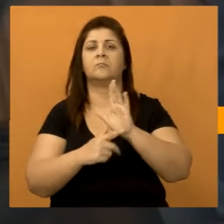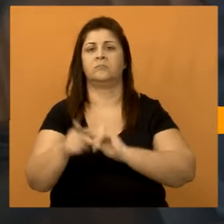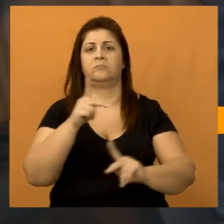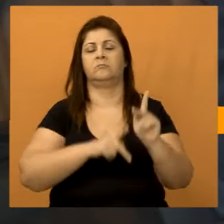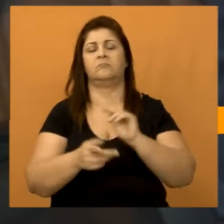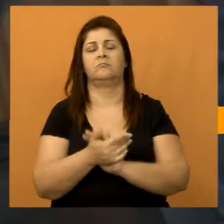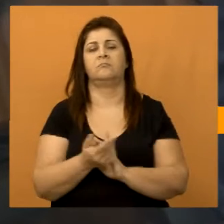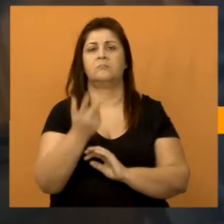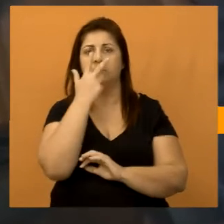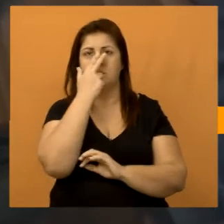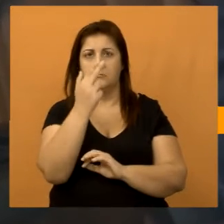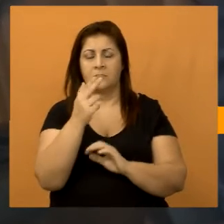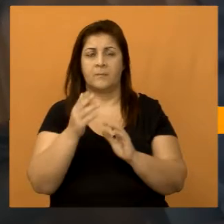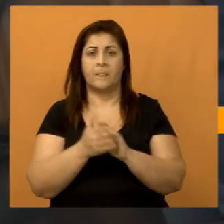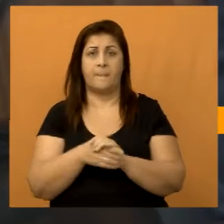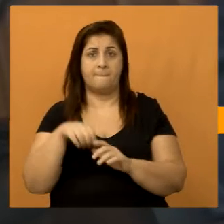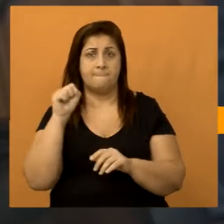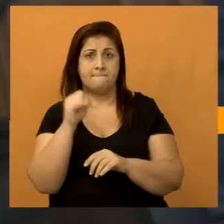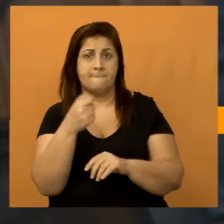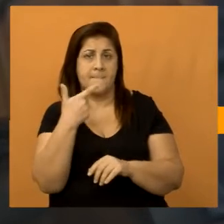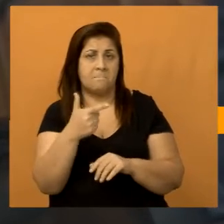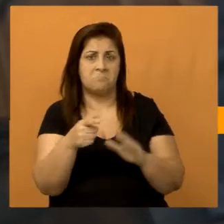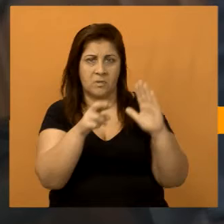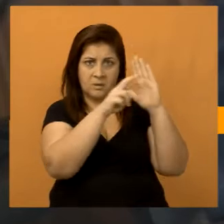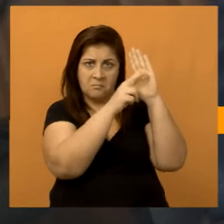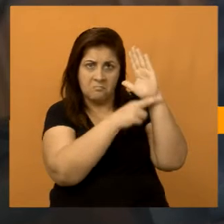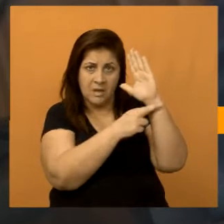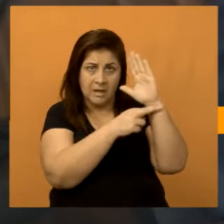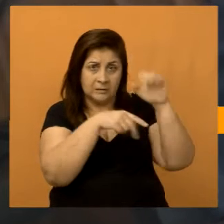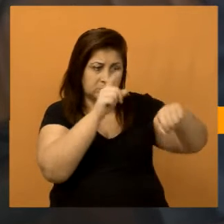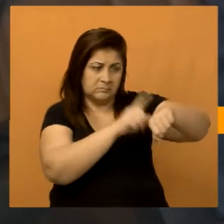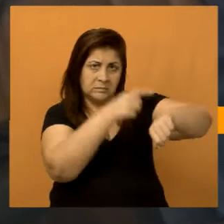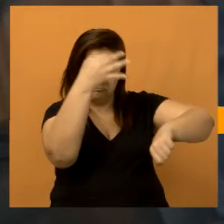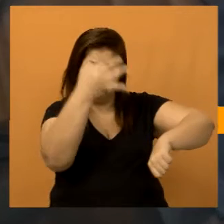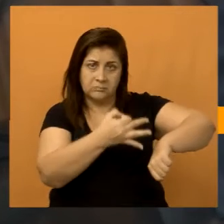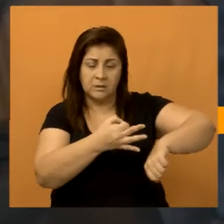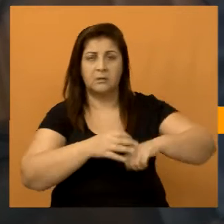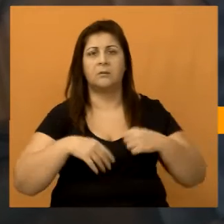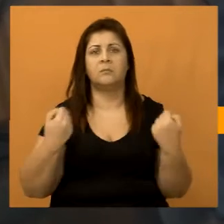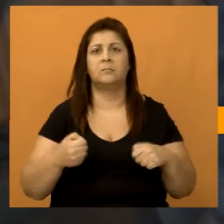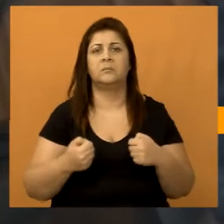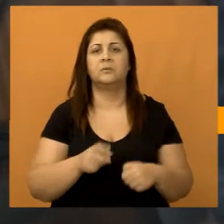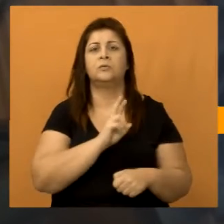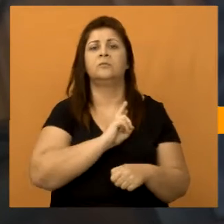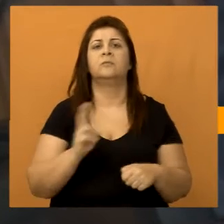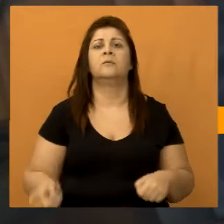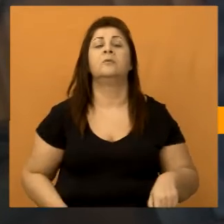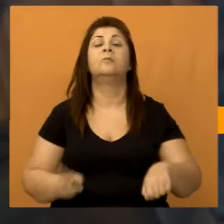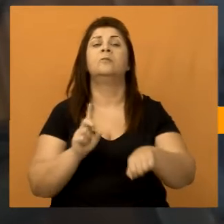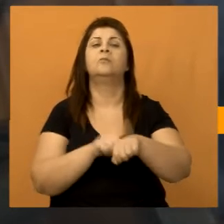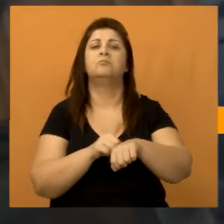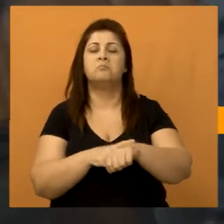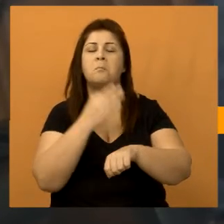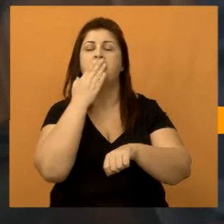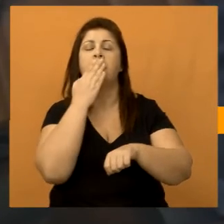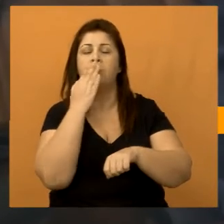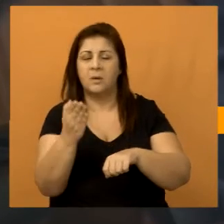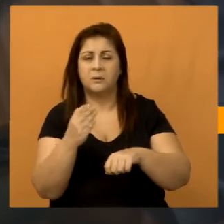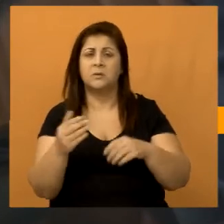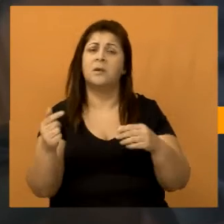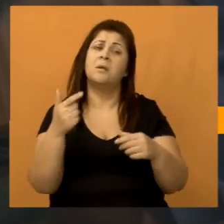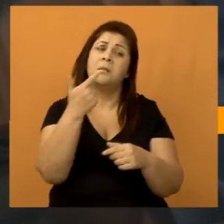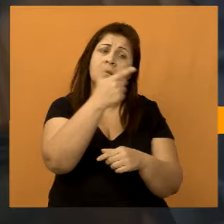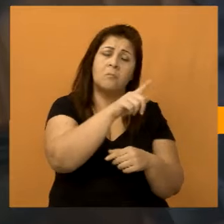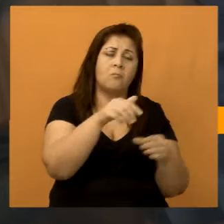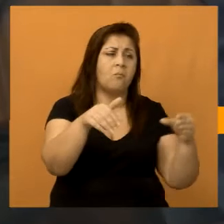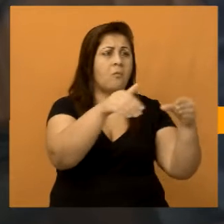população. Eu acho que, já que não existe no regimento interno, que fosse solicitado pelo vereador o tempo que for e que fosse votado